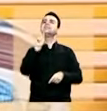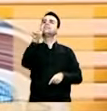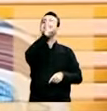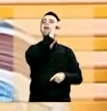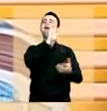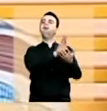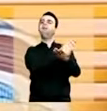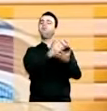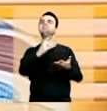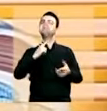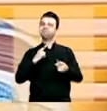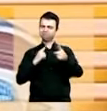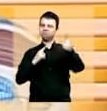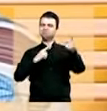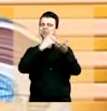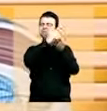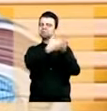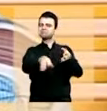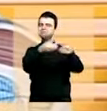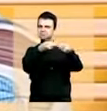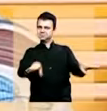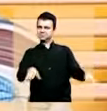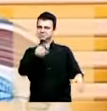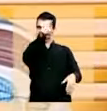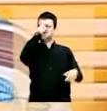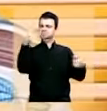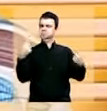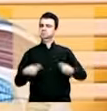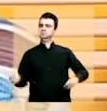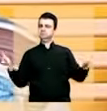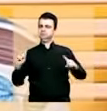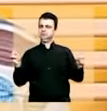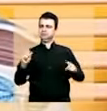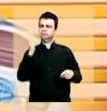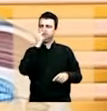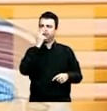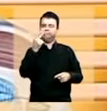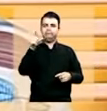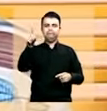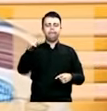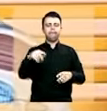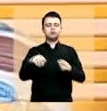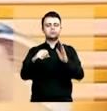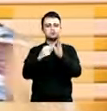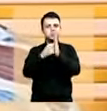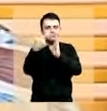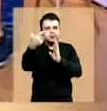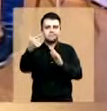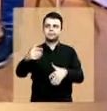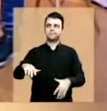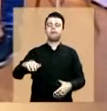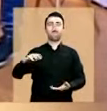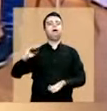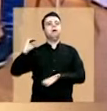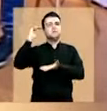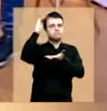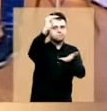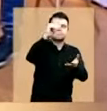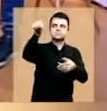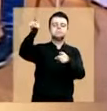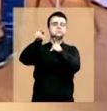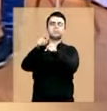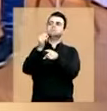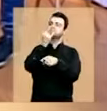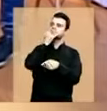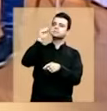um certo desperdício. Tem famílias que pegam tanto do Mesa Brasil, então nós